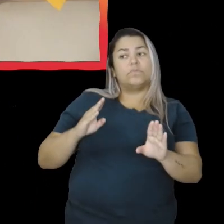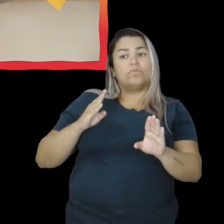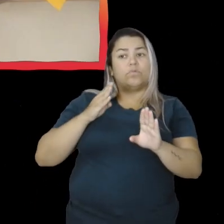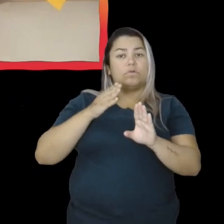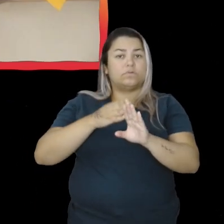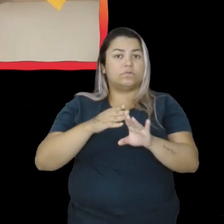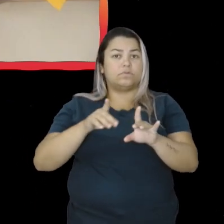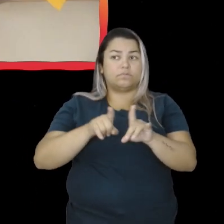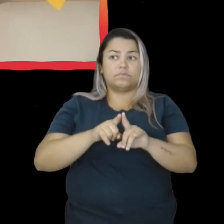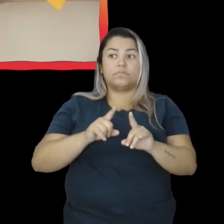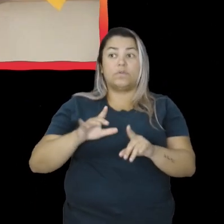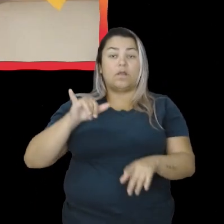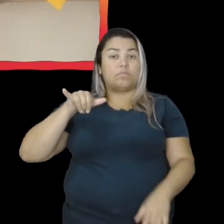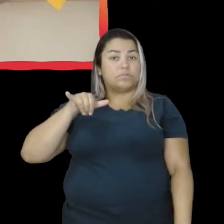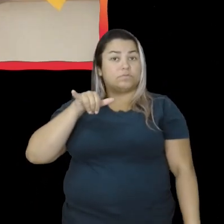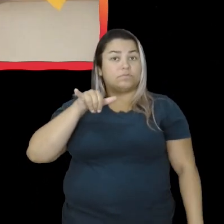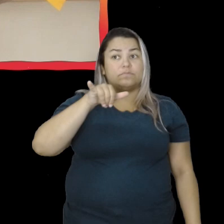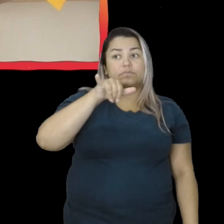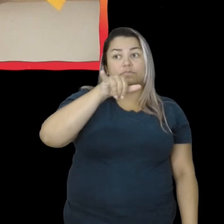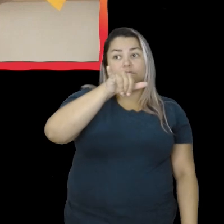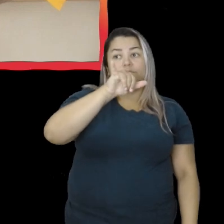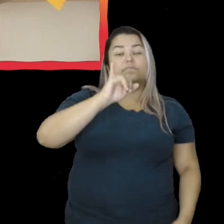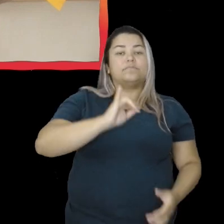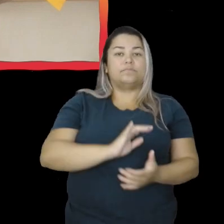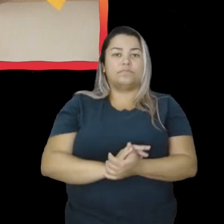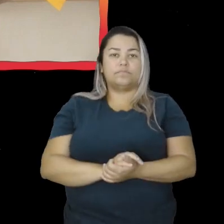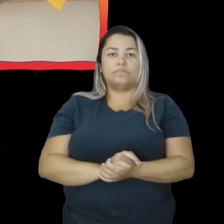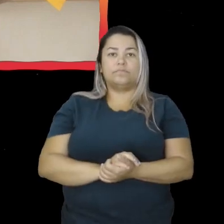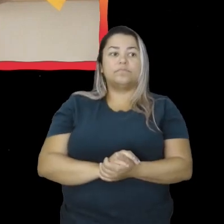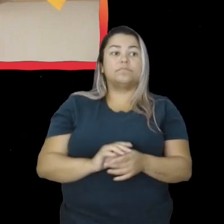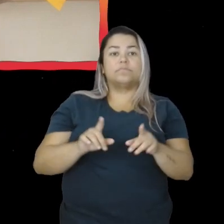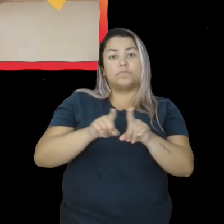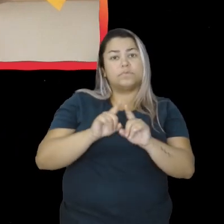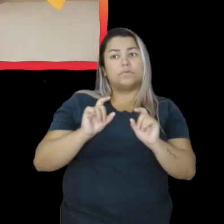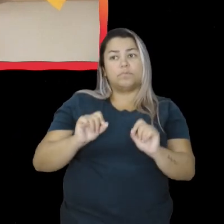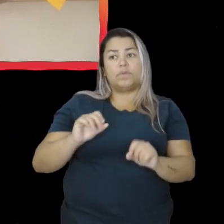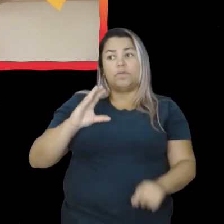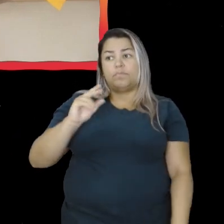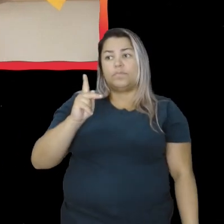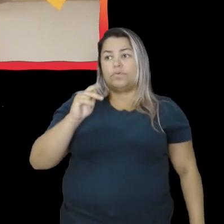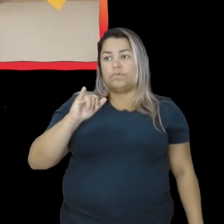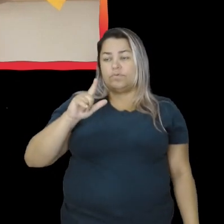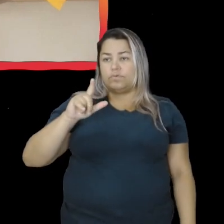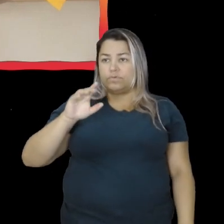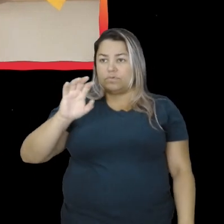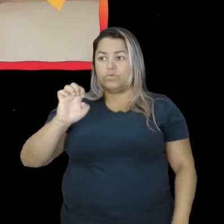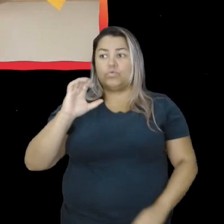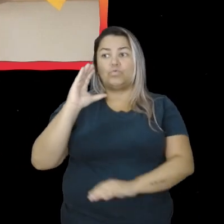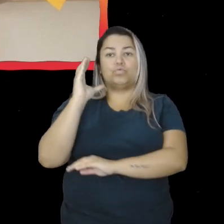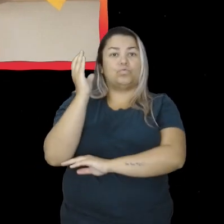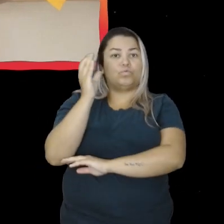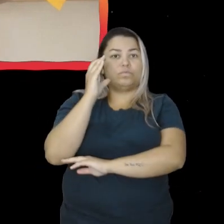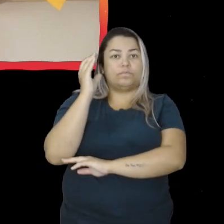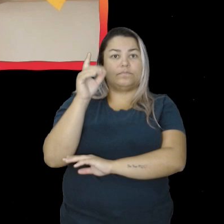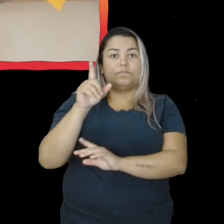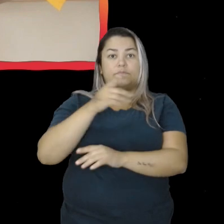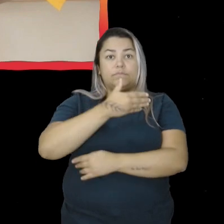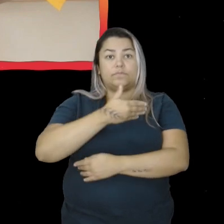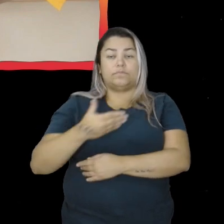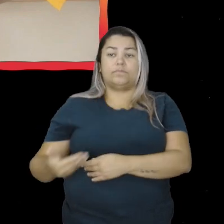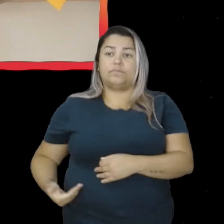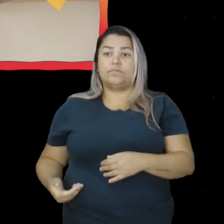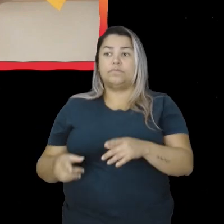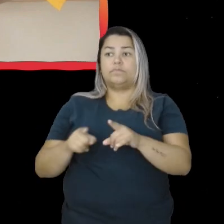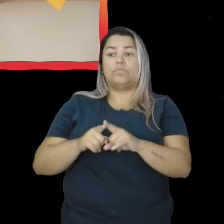minha próxima viagem. Todo mês agora eu viajo, né, que é para o Chile, que o governo do Chile tem um programa nacional de educação climática